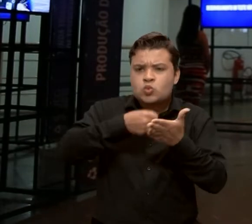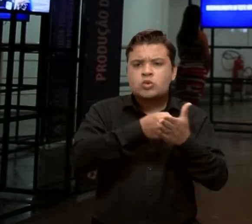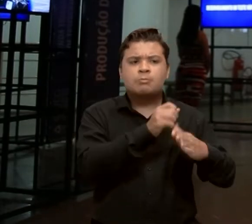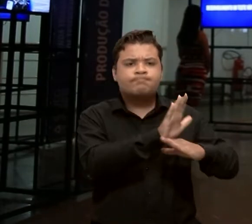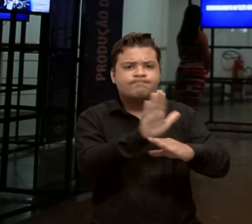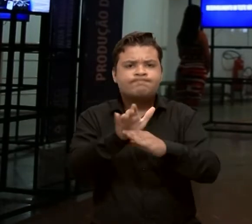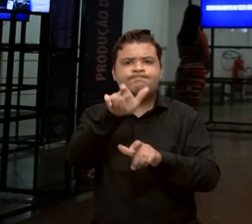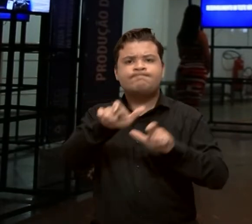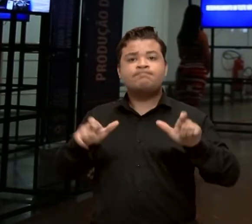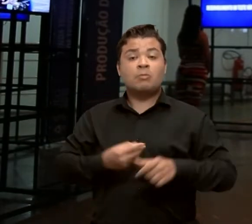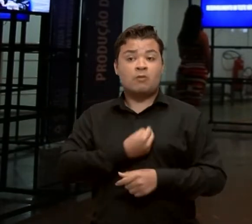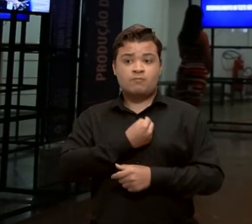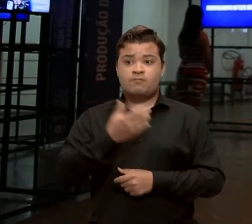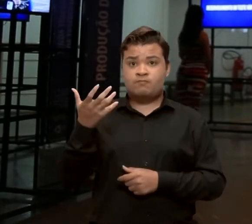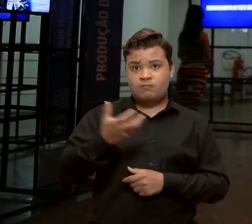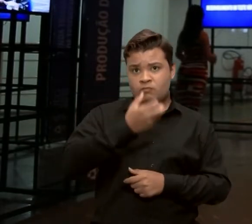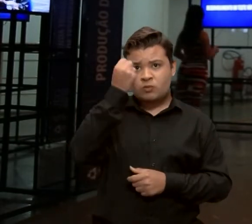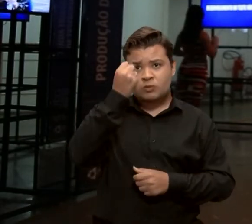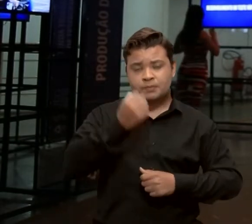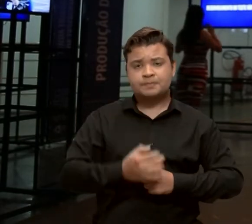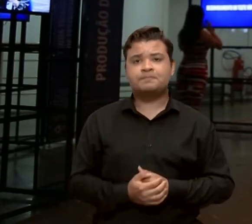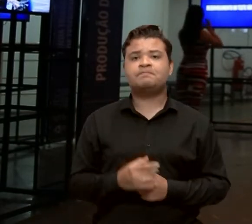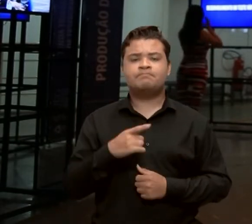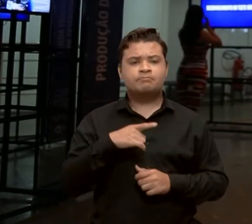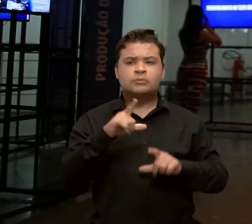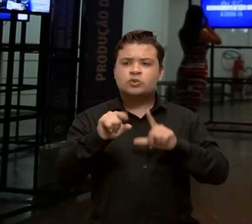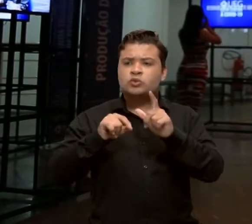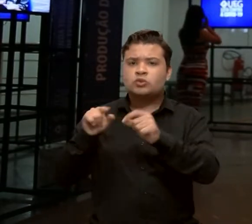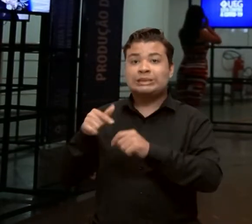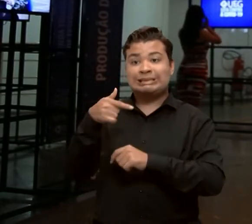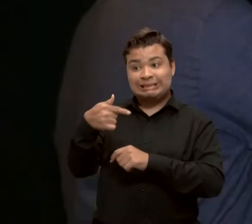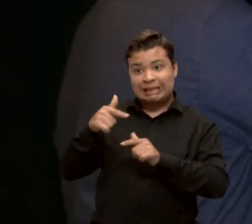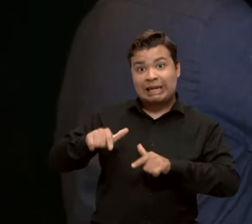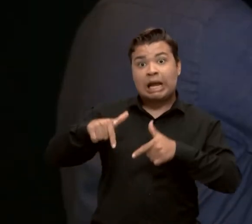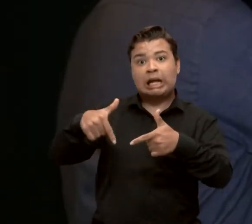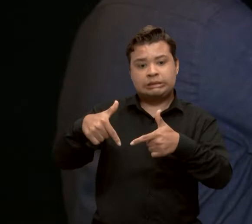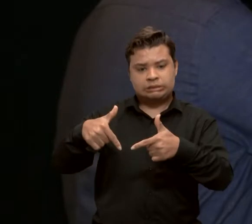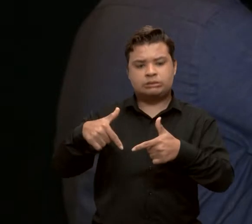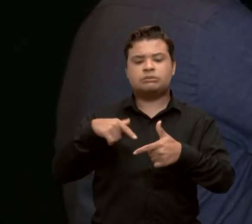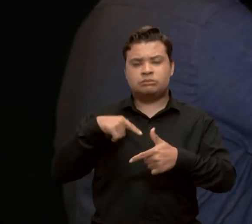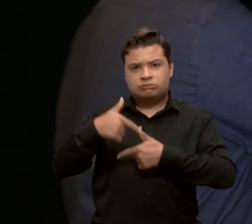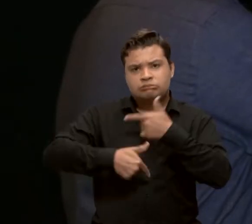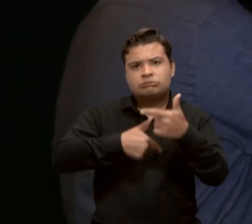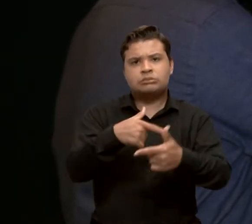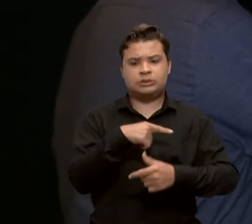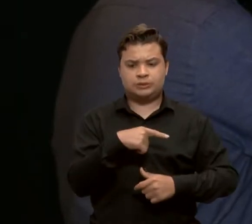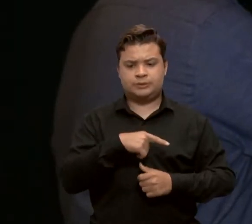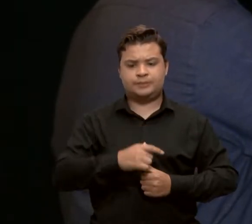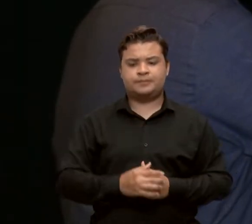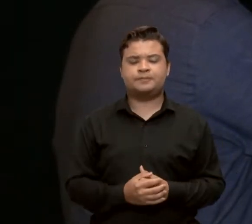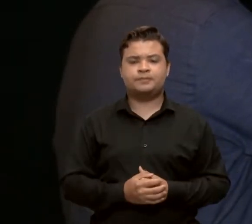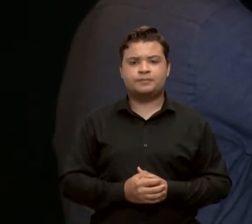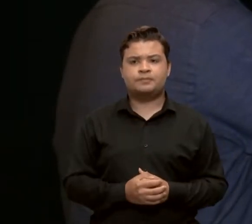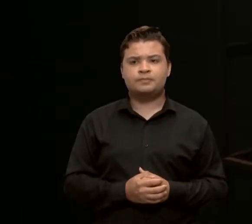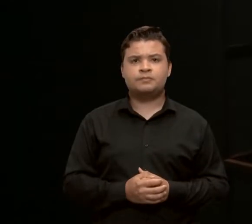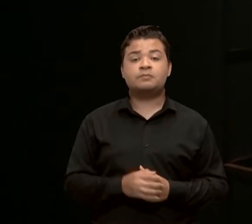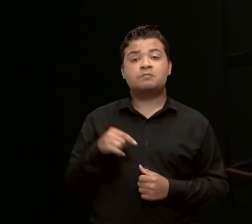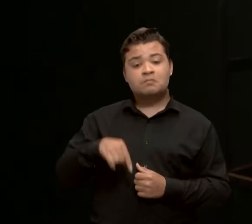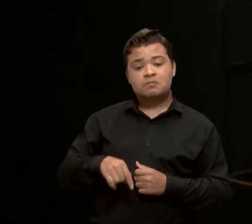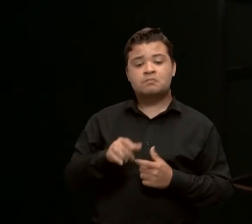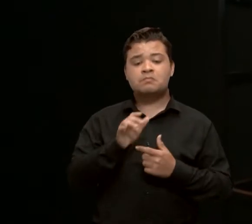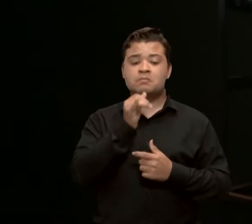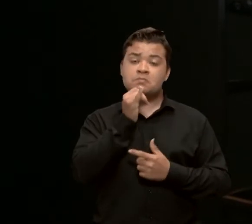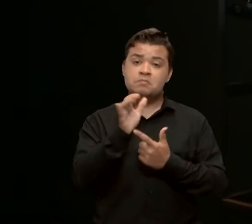foram escolhidas 7 dessas ações desenvolvidas aqui. Dentre as ações destacadas na mostra